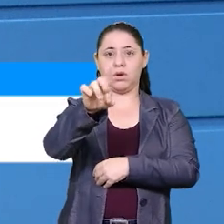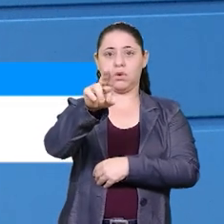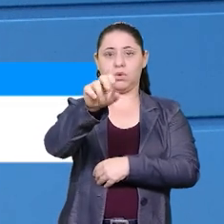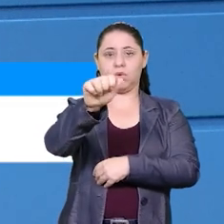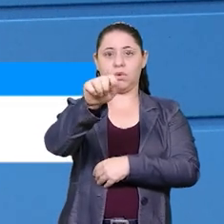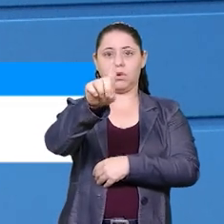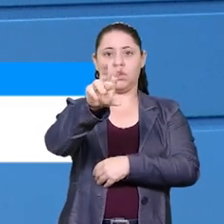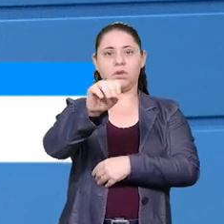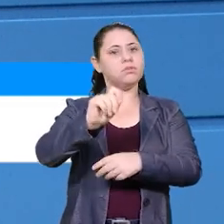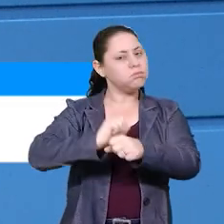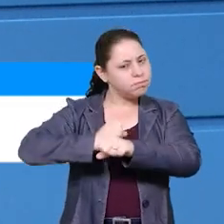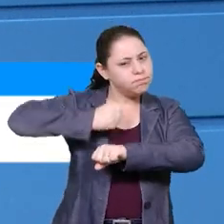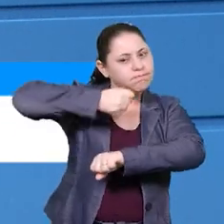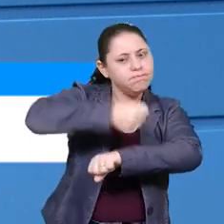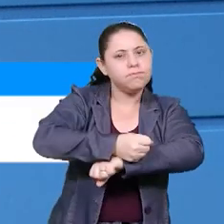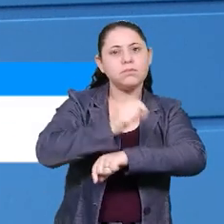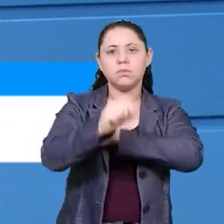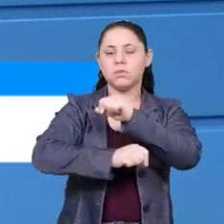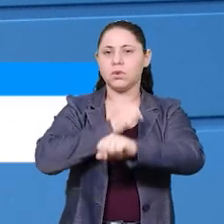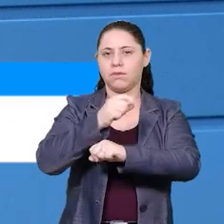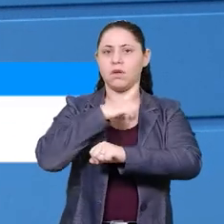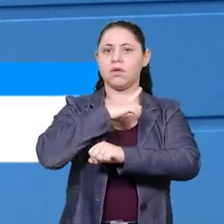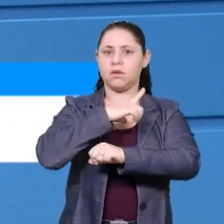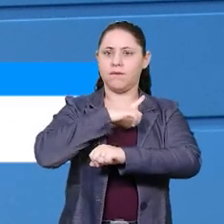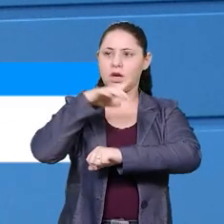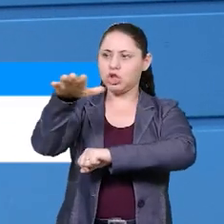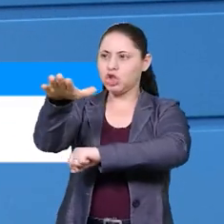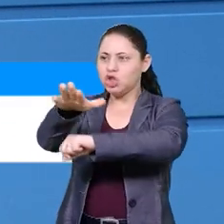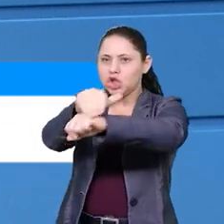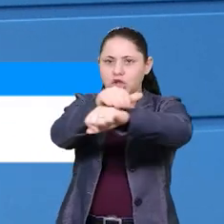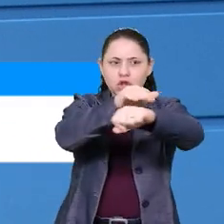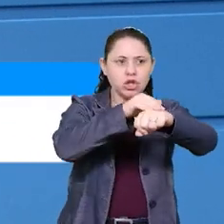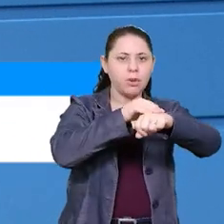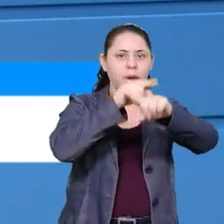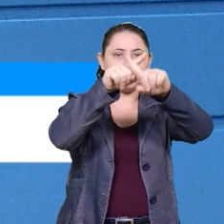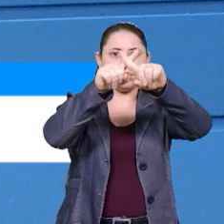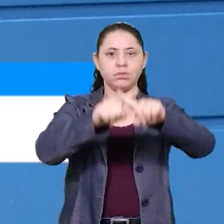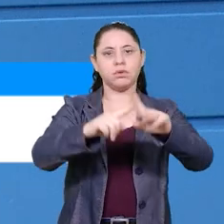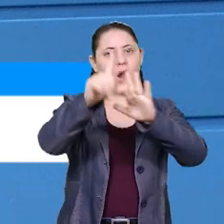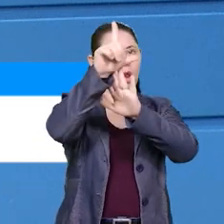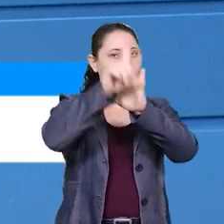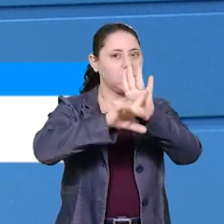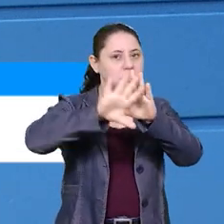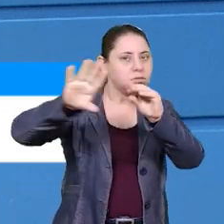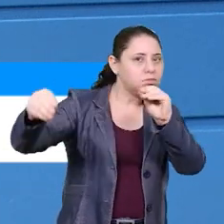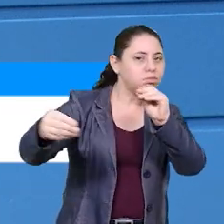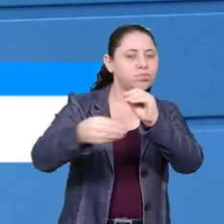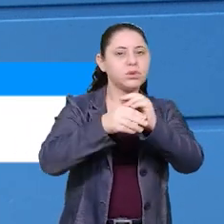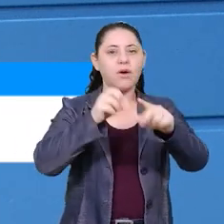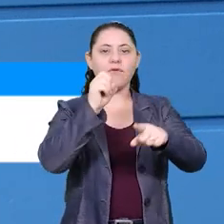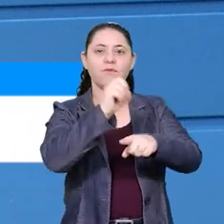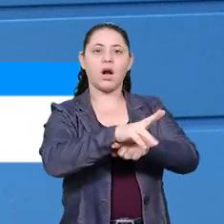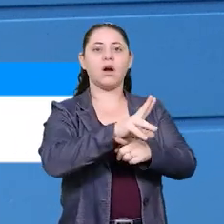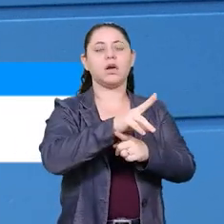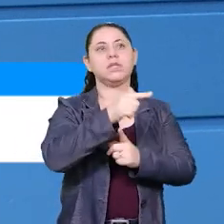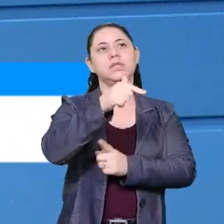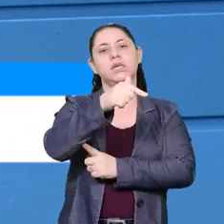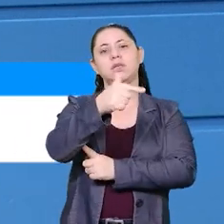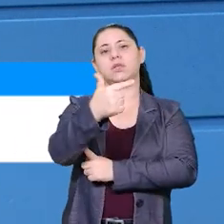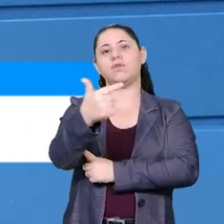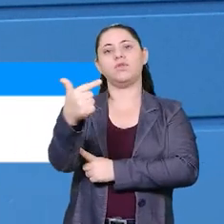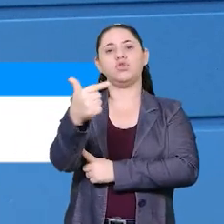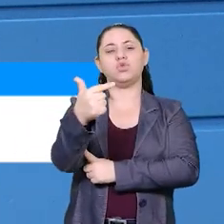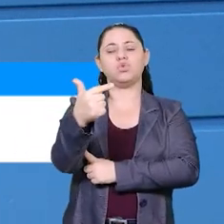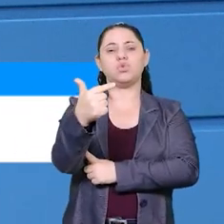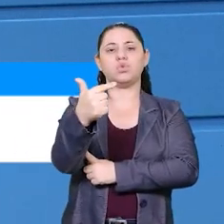também disse que se empenharia para que houvesse essa chamada para completar aquelas